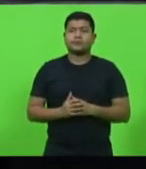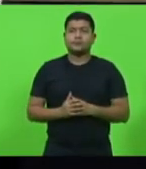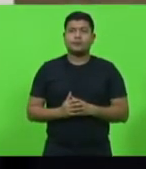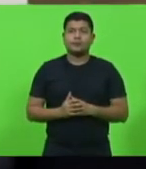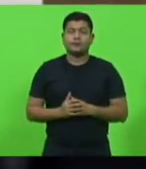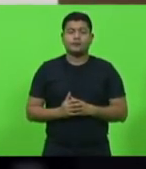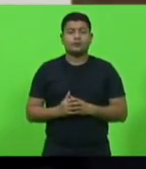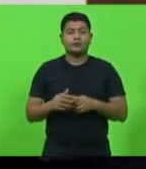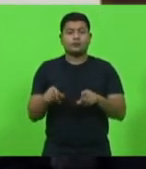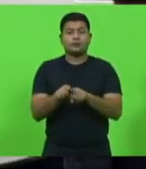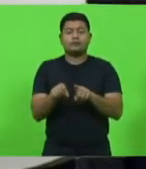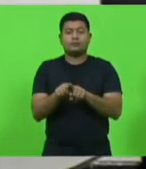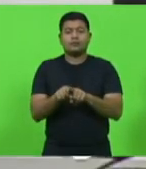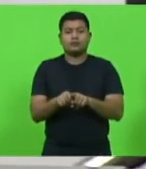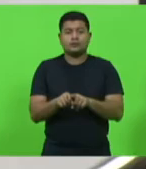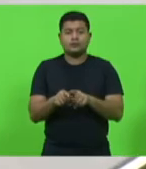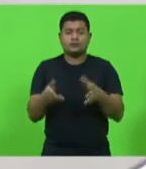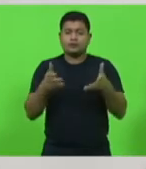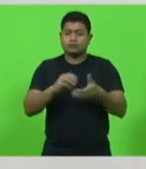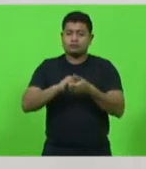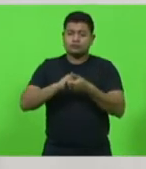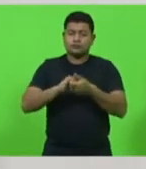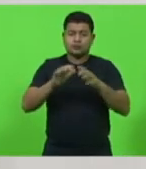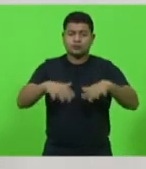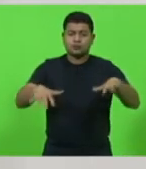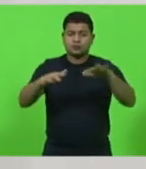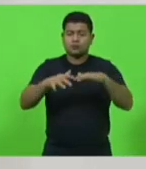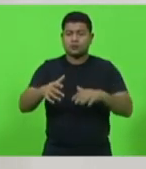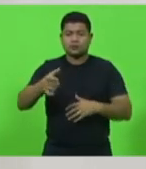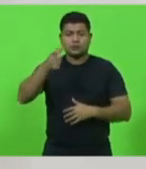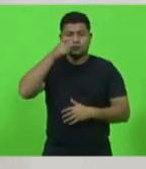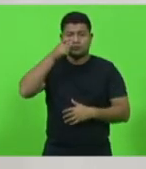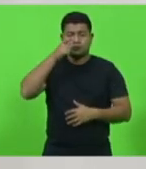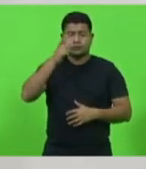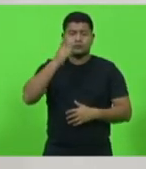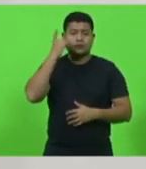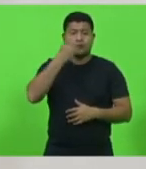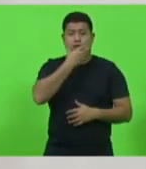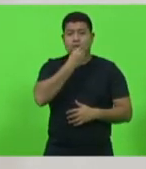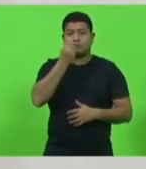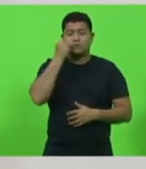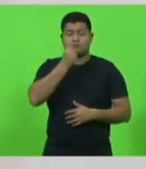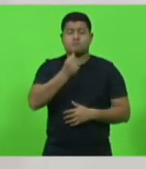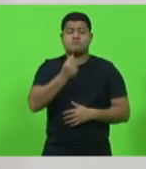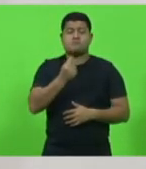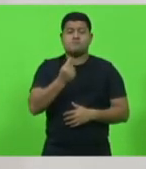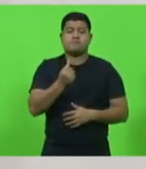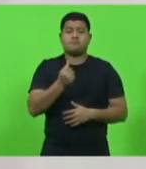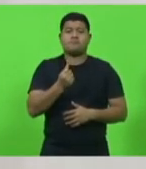público que nos acompanha, senhores deputados, deputadas.